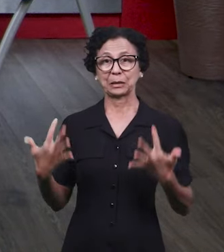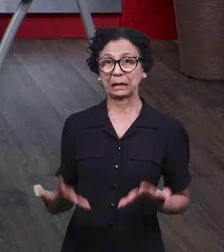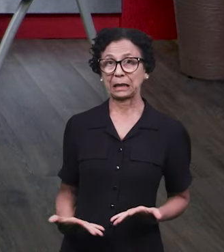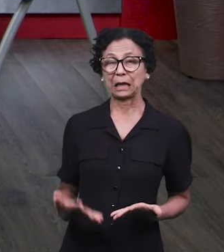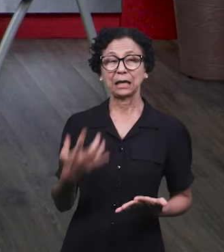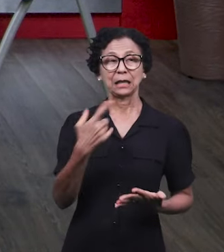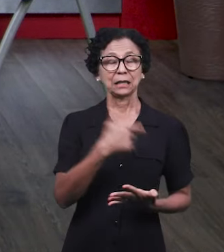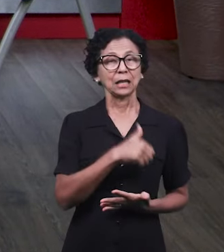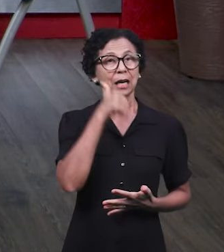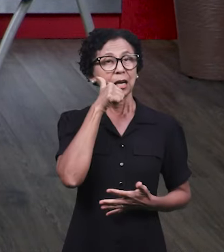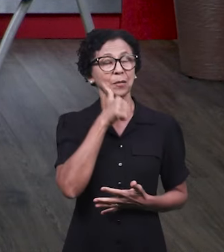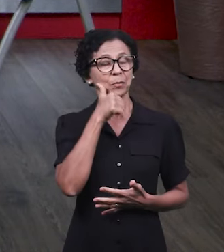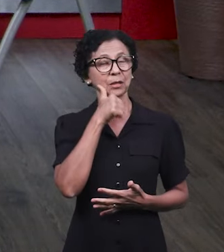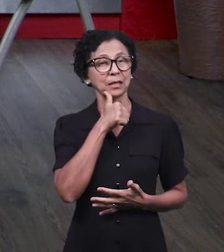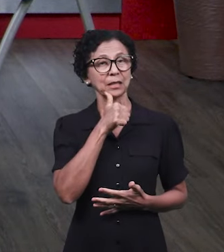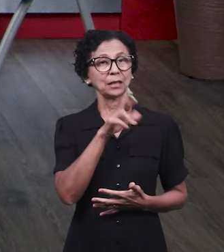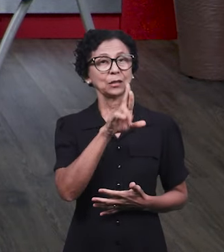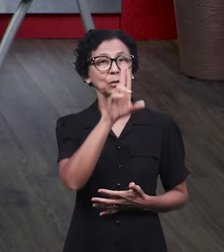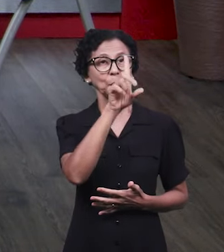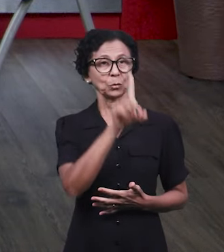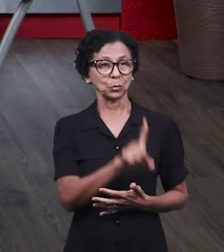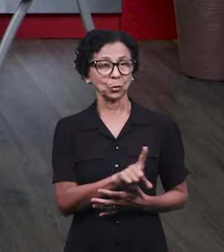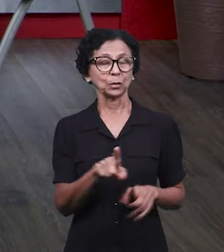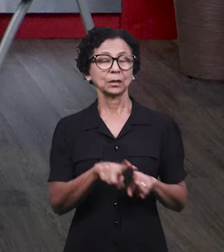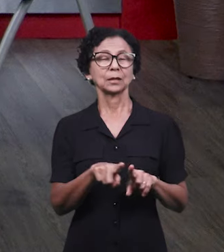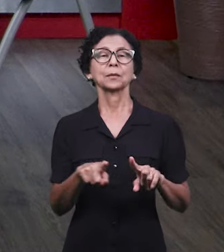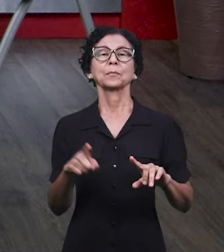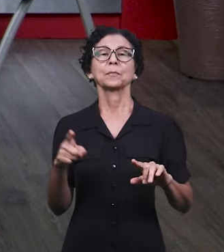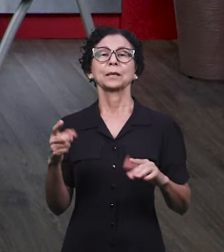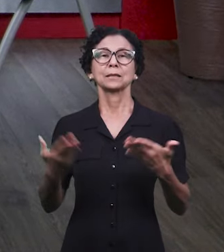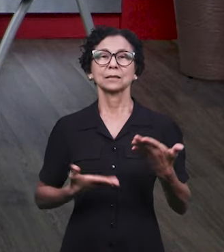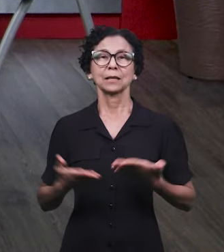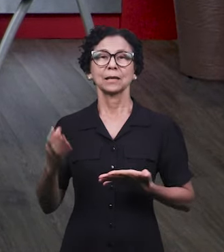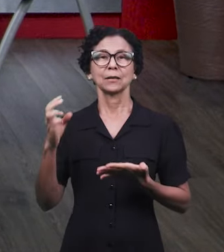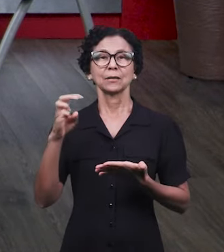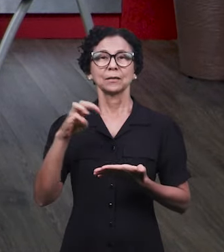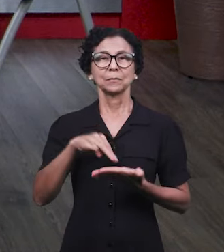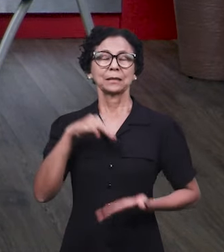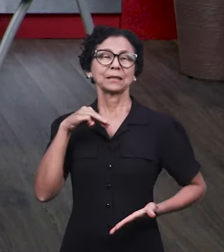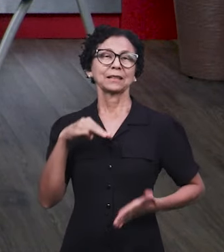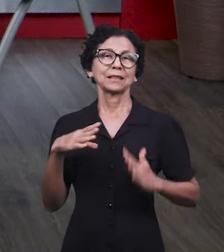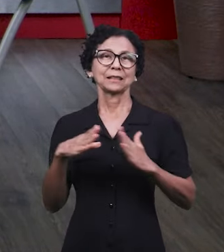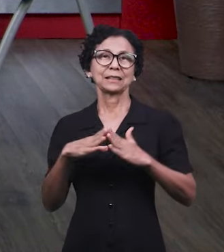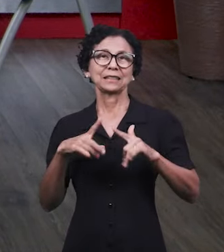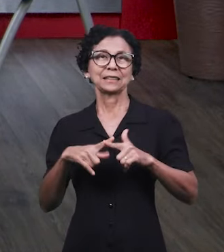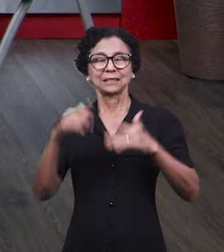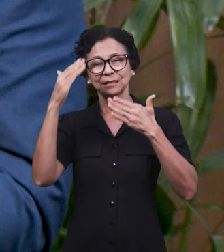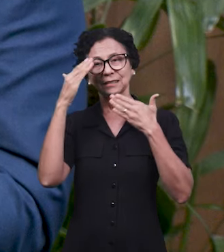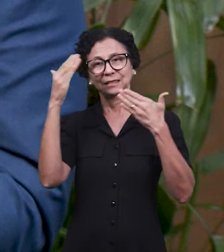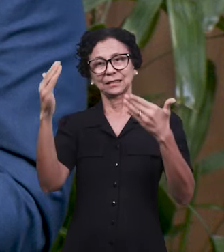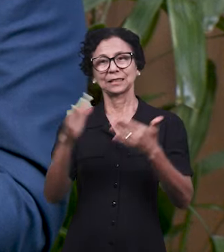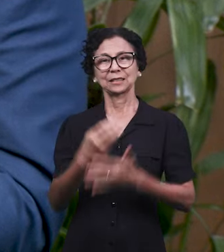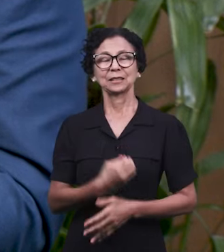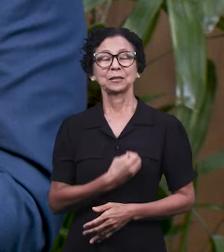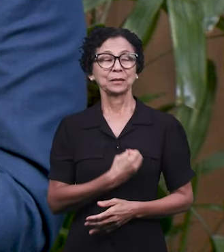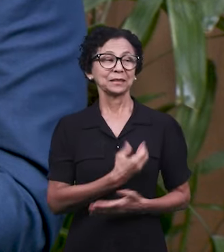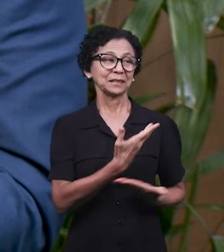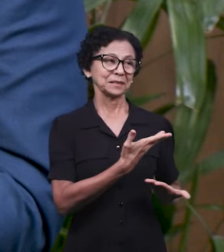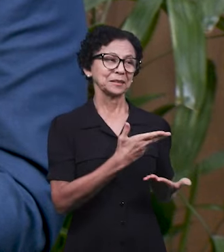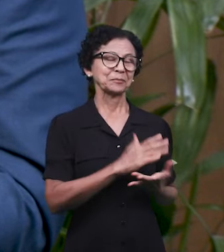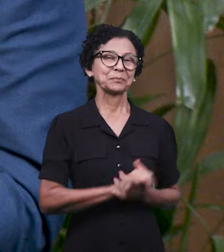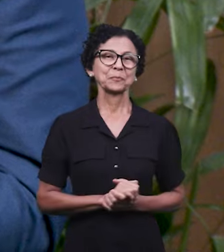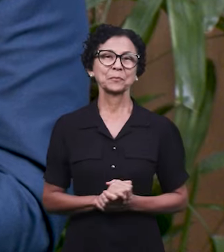esclarecimentos também a Dra Luana curer também tamb é advogado e também é membro da igreja que estão Maranata também e nós agradecemos aqui também a